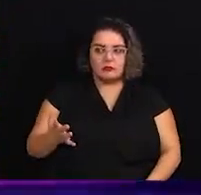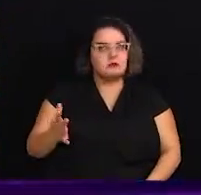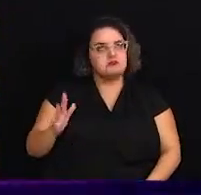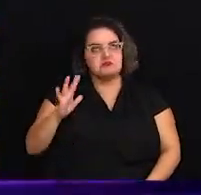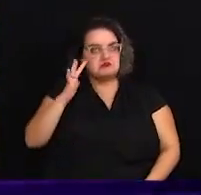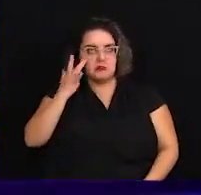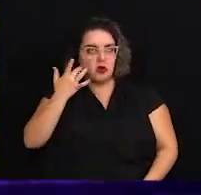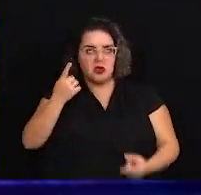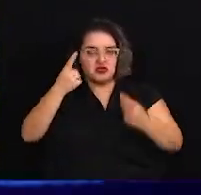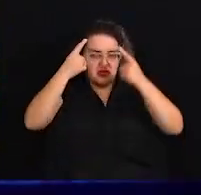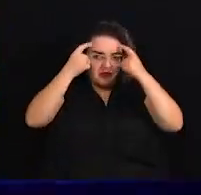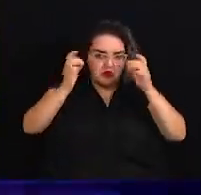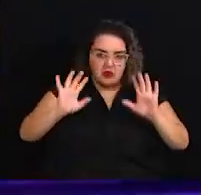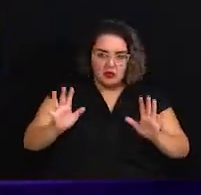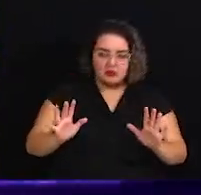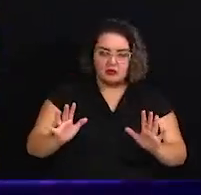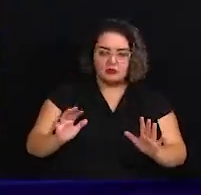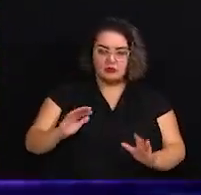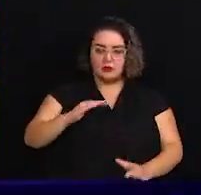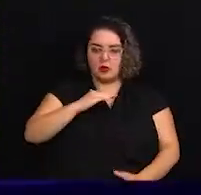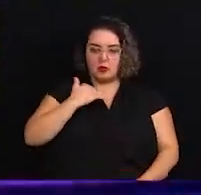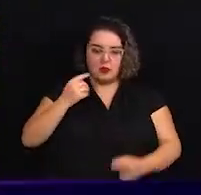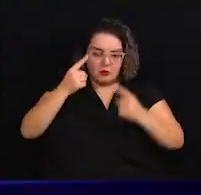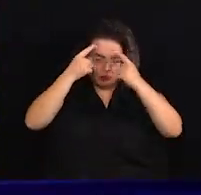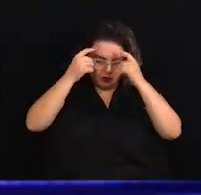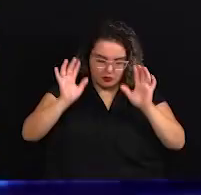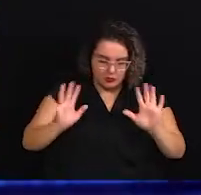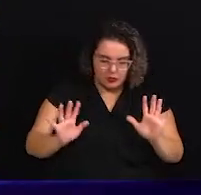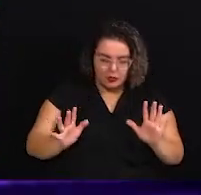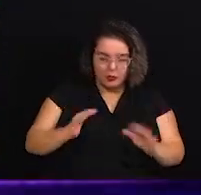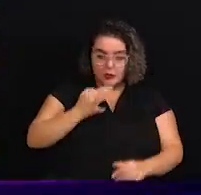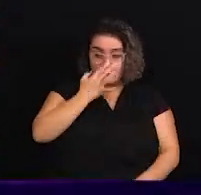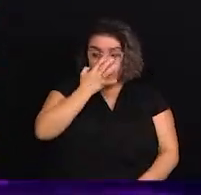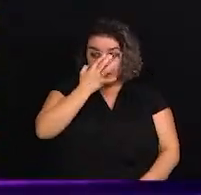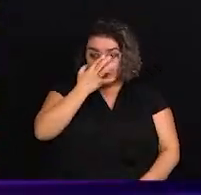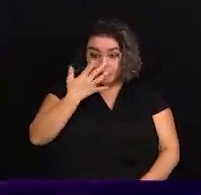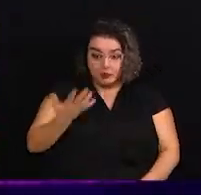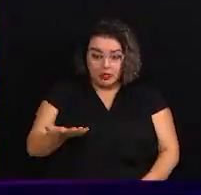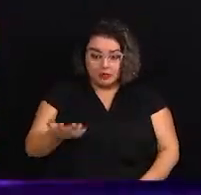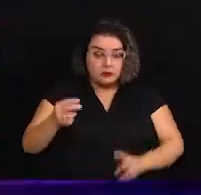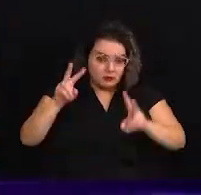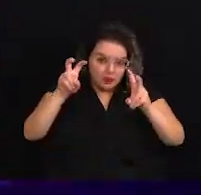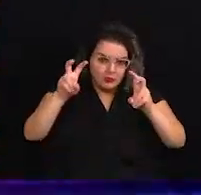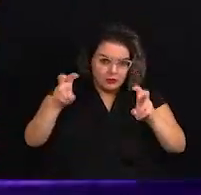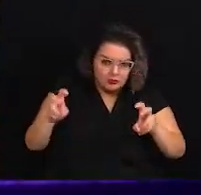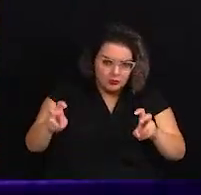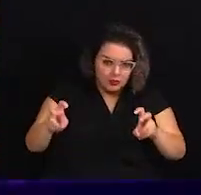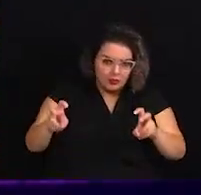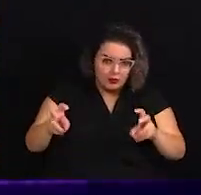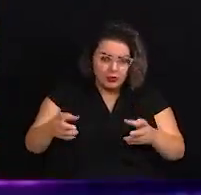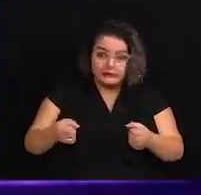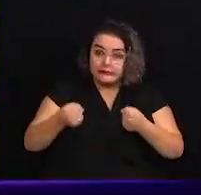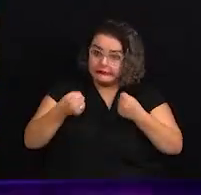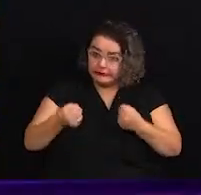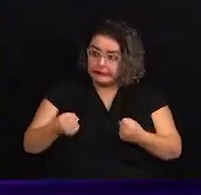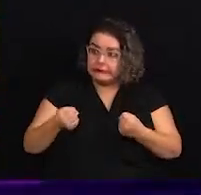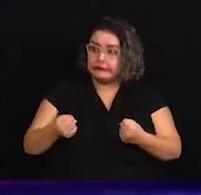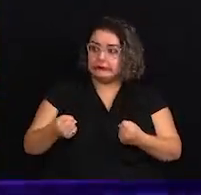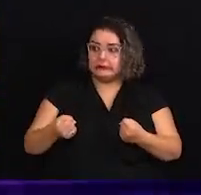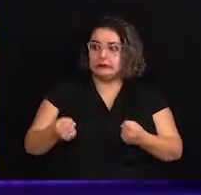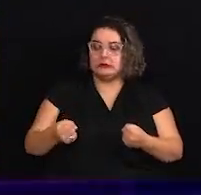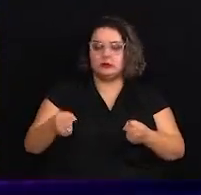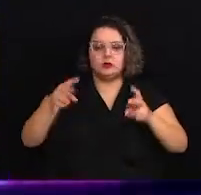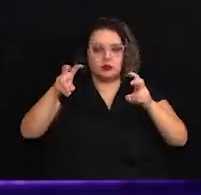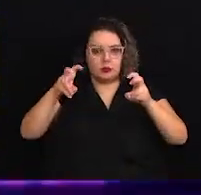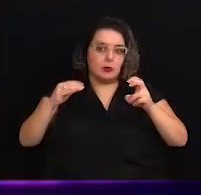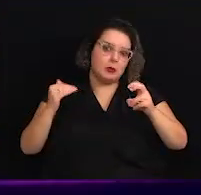violento propriamente, embora se trate de uma morte violenta, mas pelos temas abordados, que são pesados, são temas adultos.